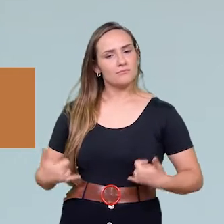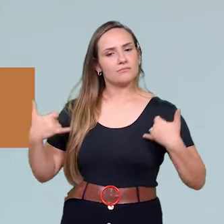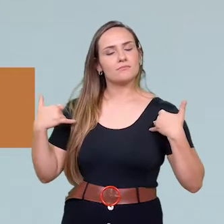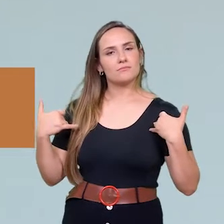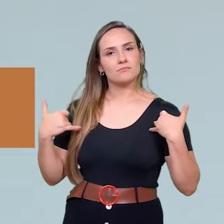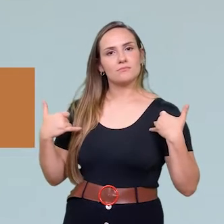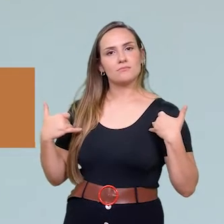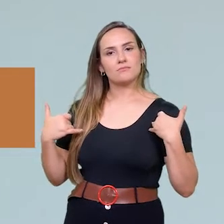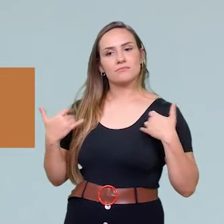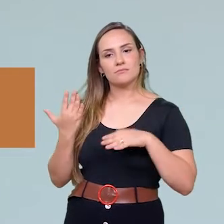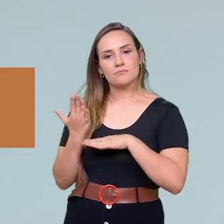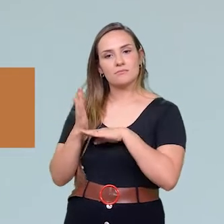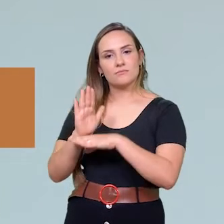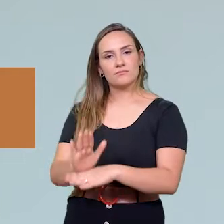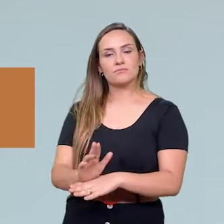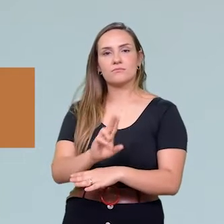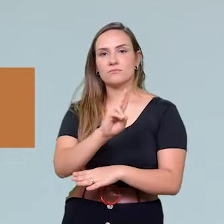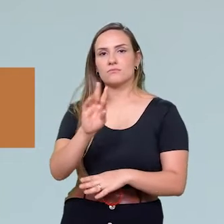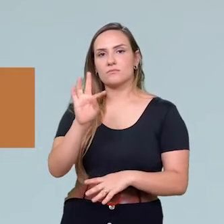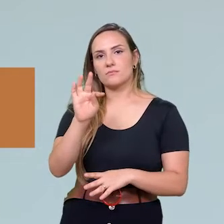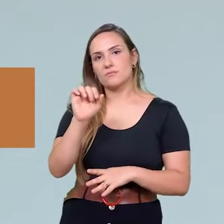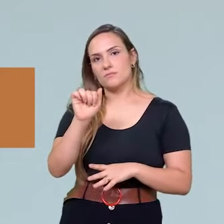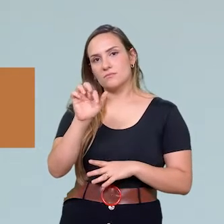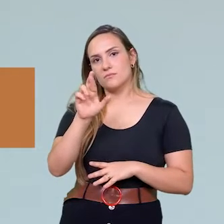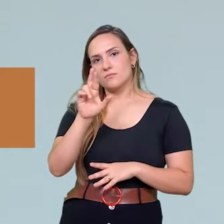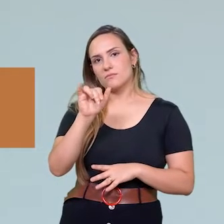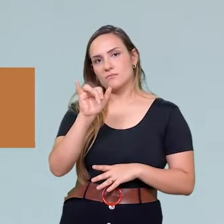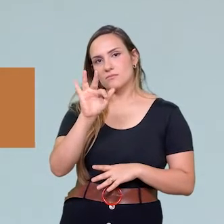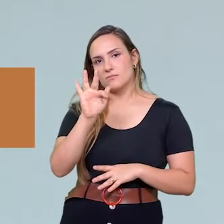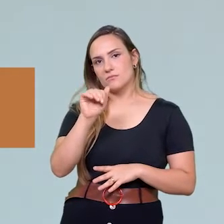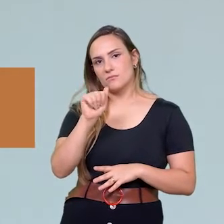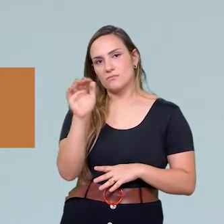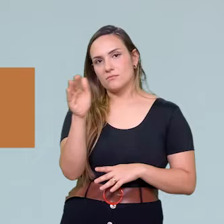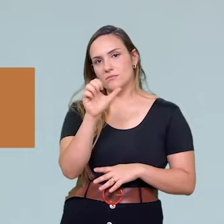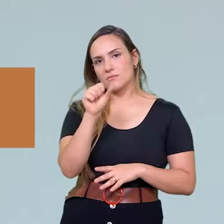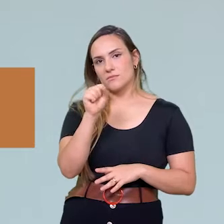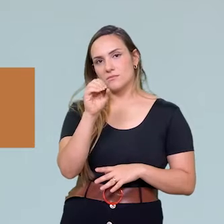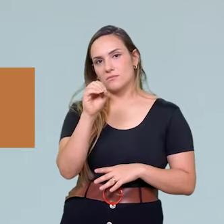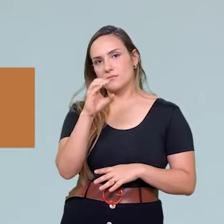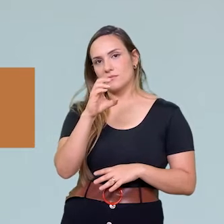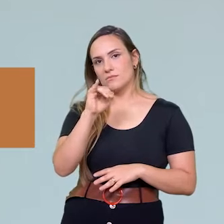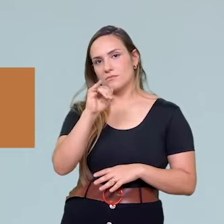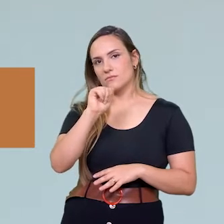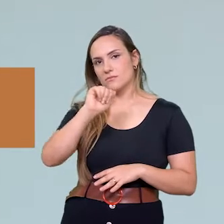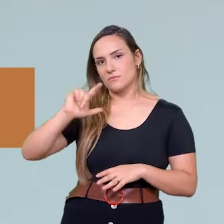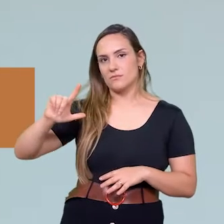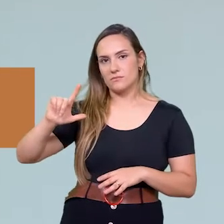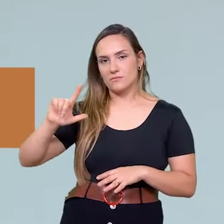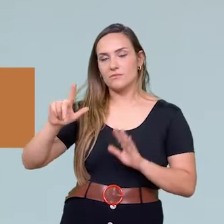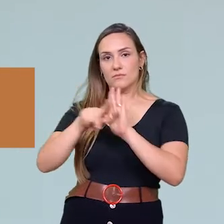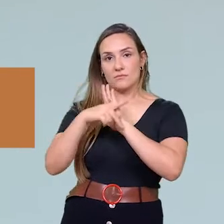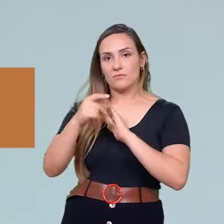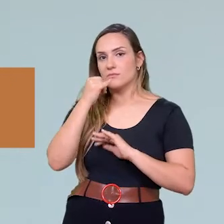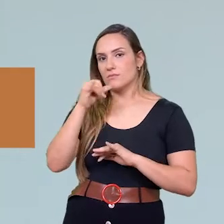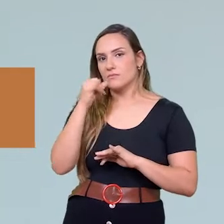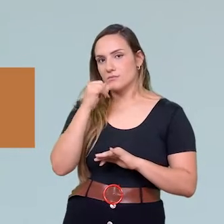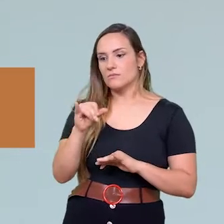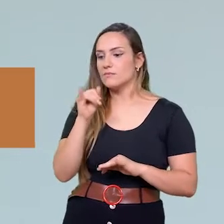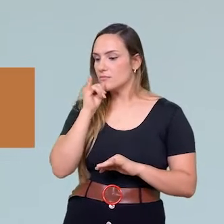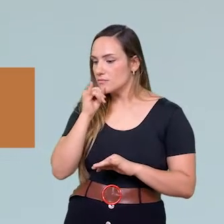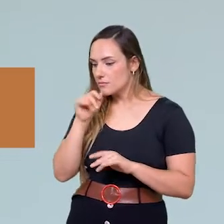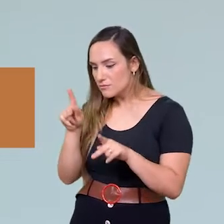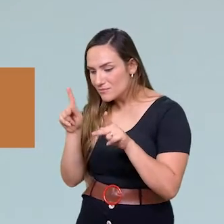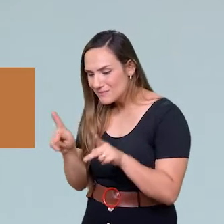estar trabalhando para a tarifa social de energia elétrica. Nós temos um empenho muito especial nesse sentido, de que o